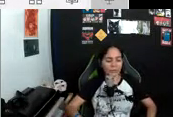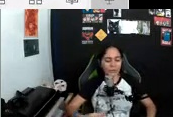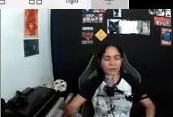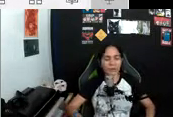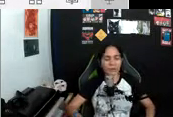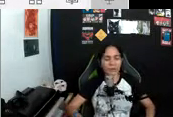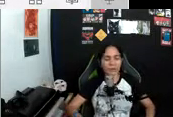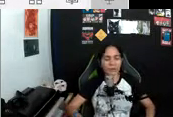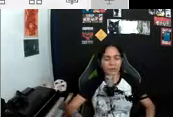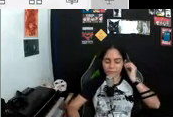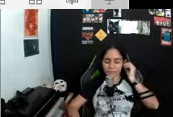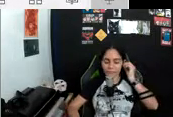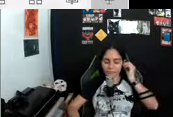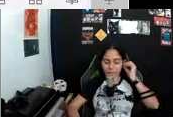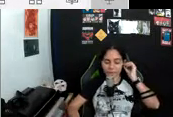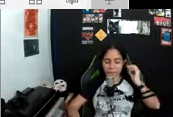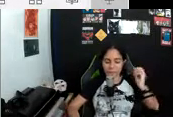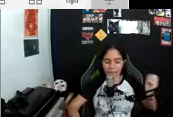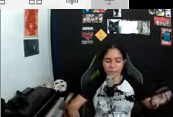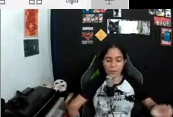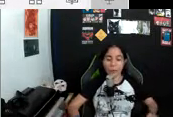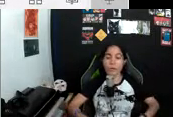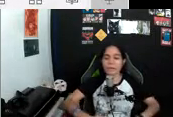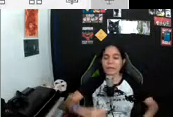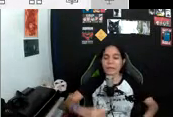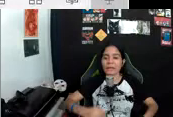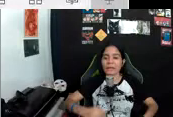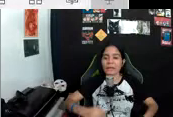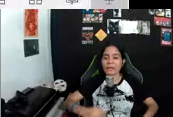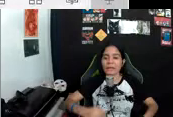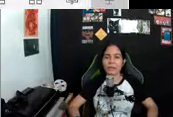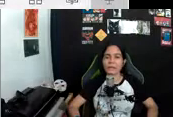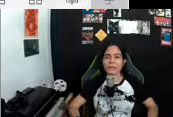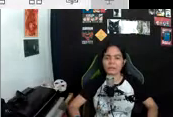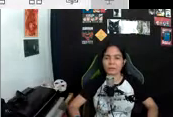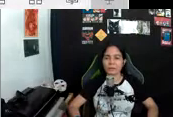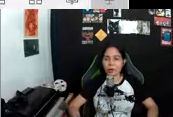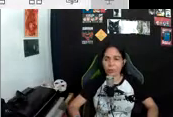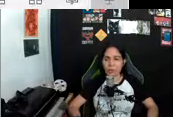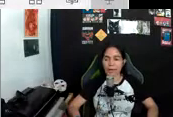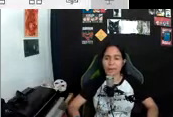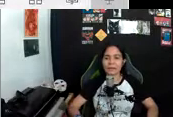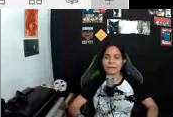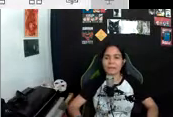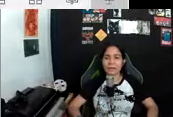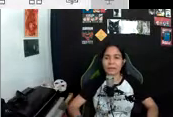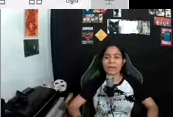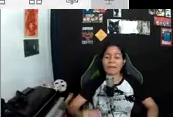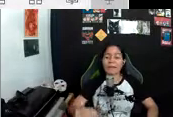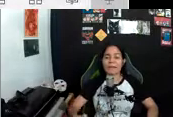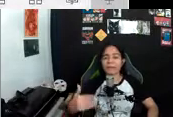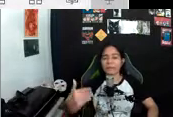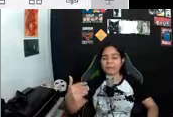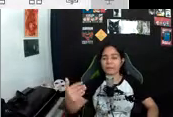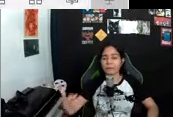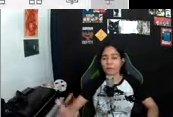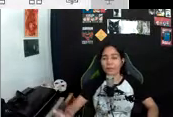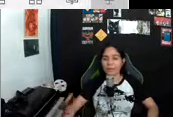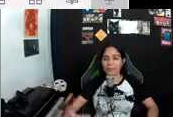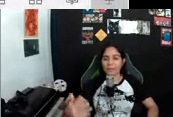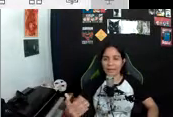é importante que o conselho atue ali de forma a evitar que